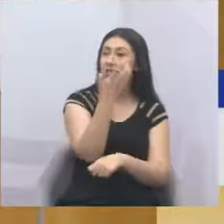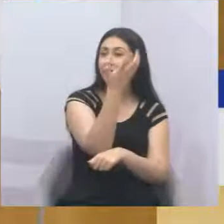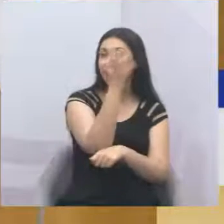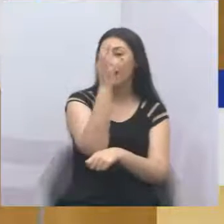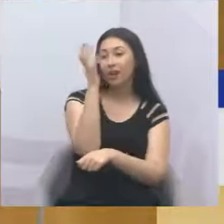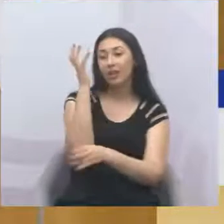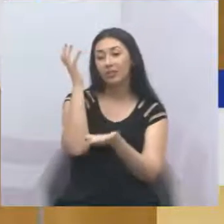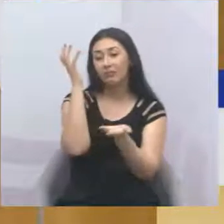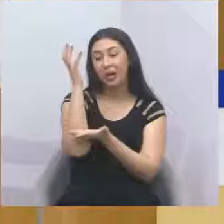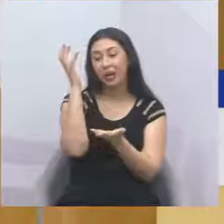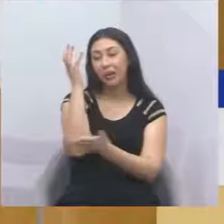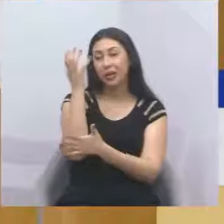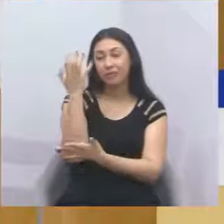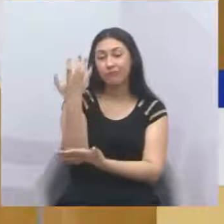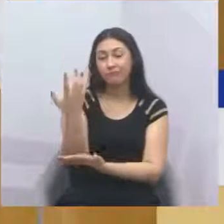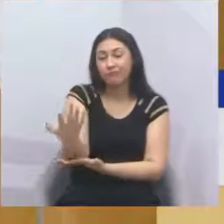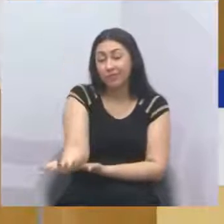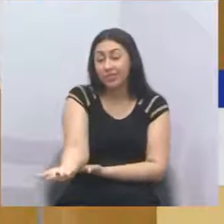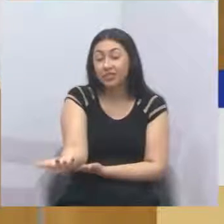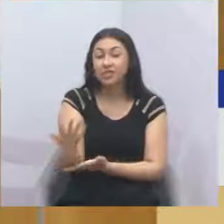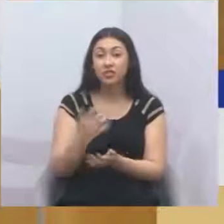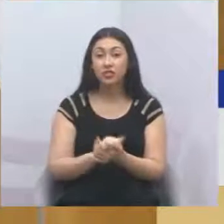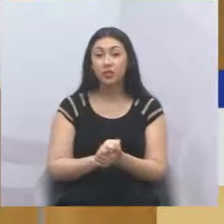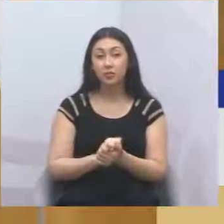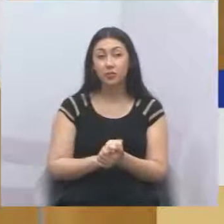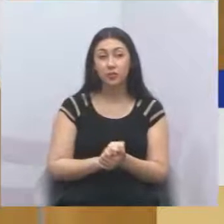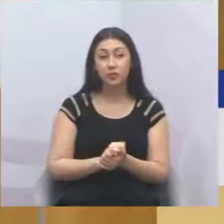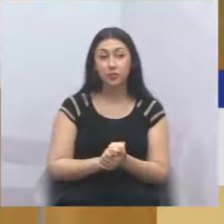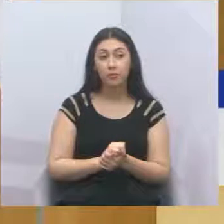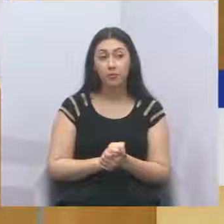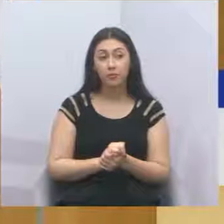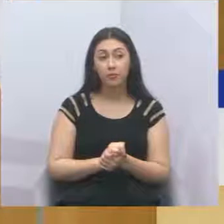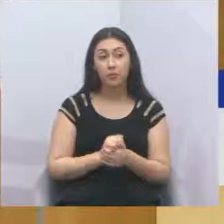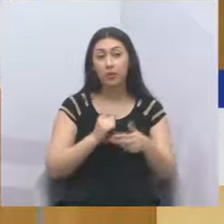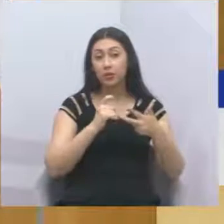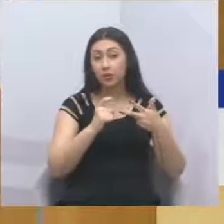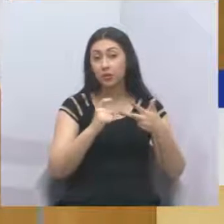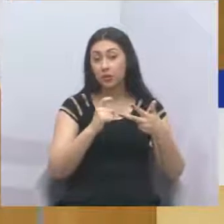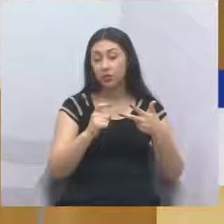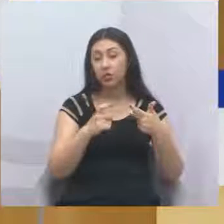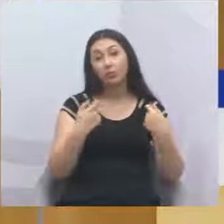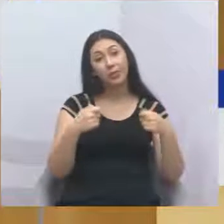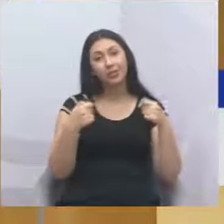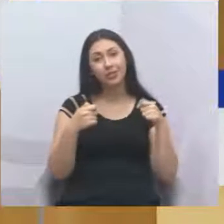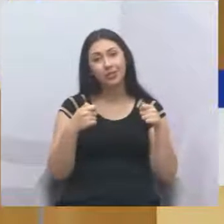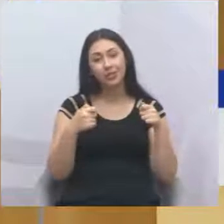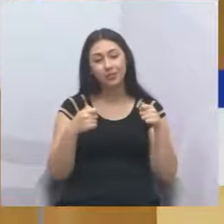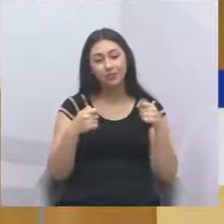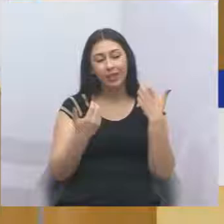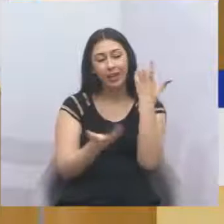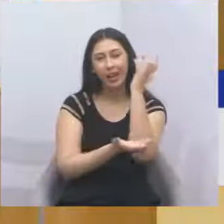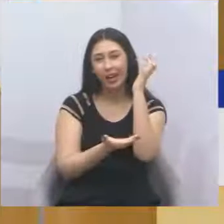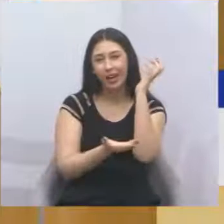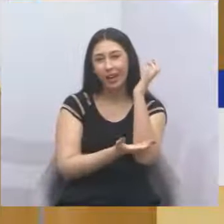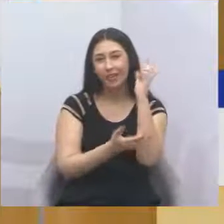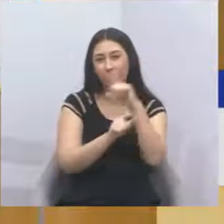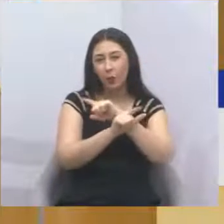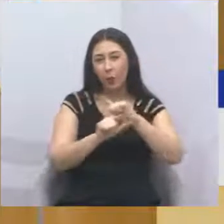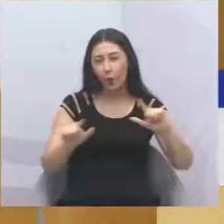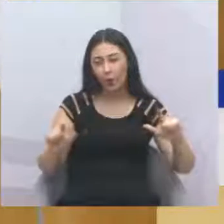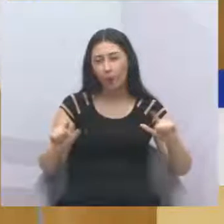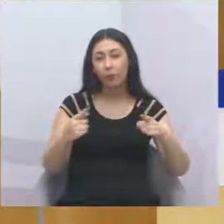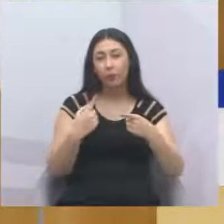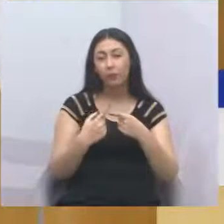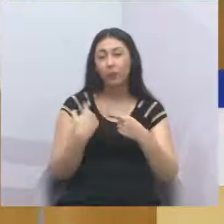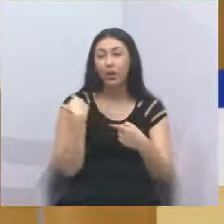aos moradores e aos locais e ao executivo de fazer a supressão dessas árvores para que a gente